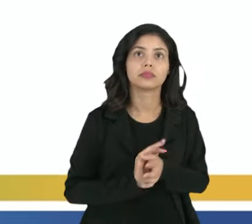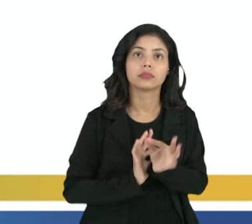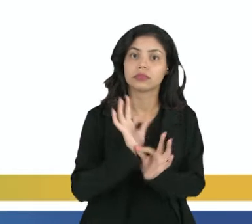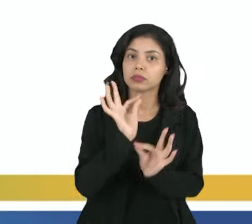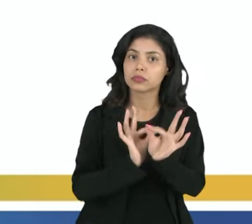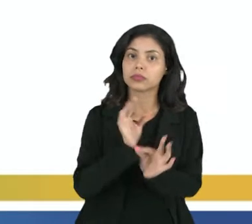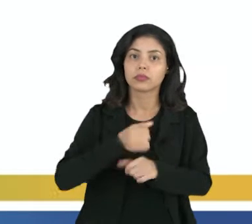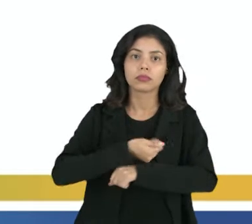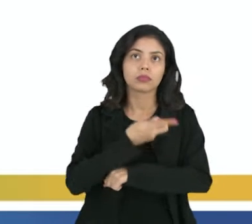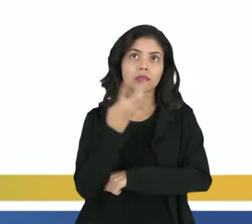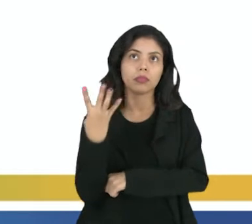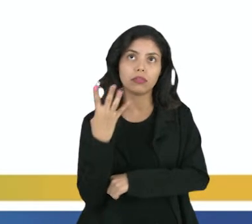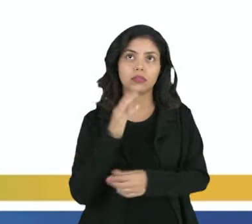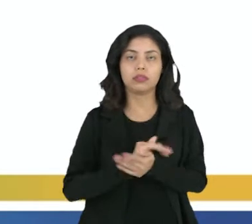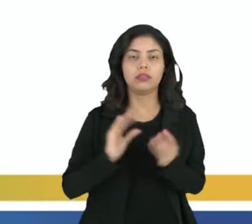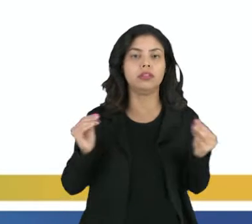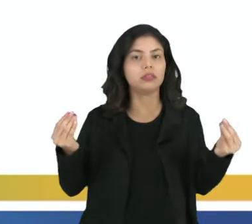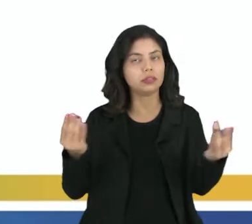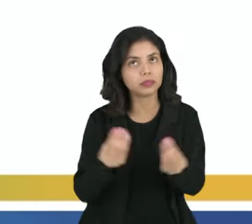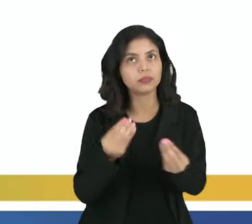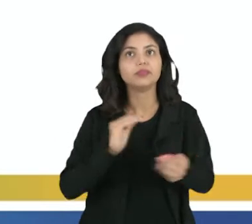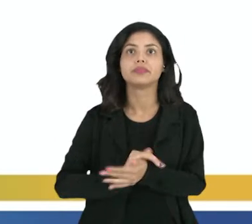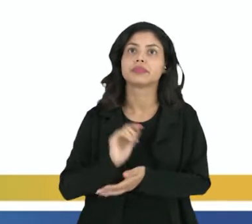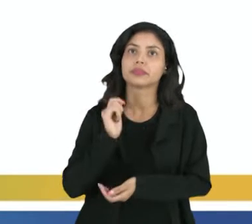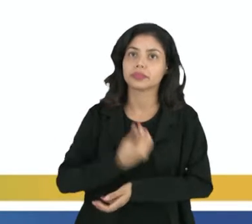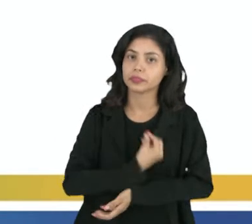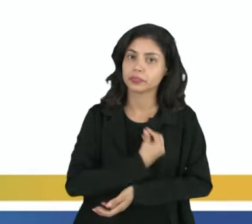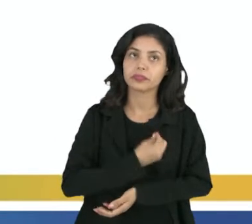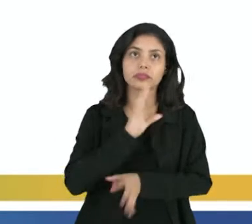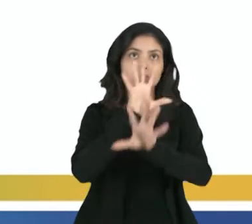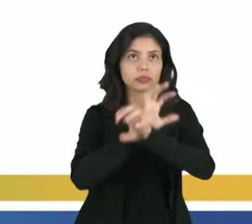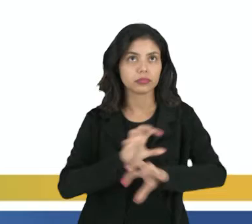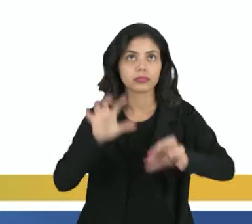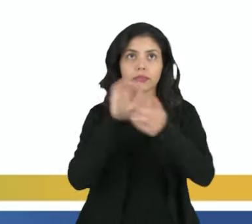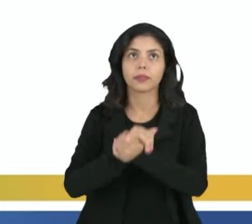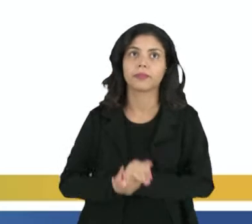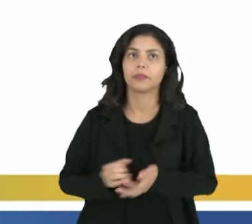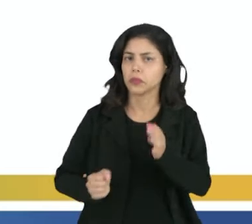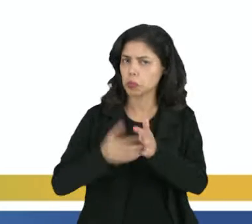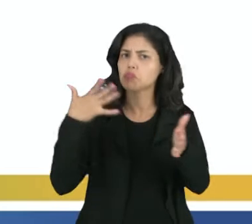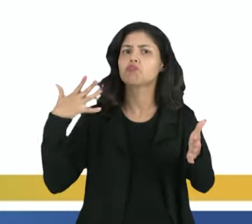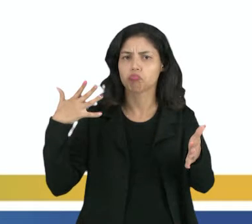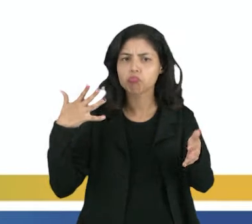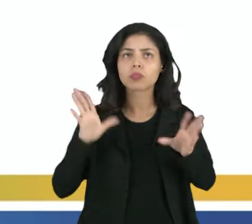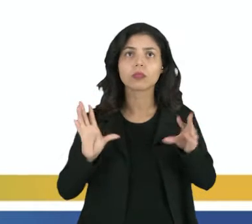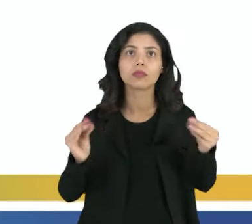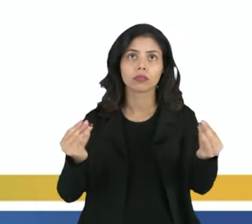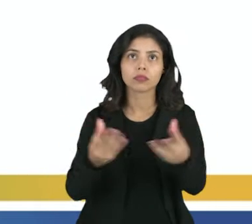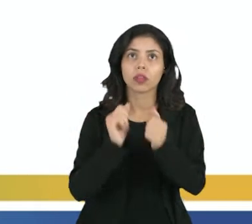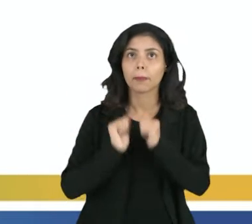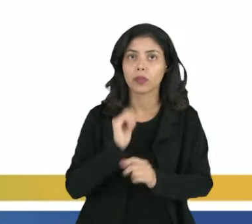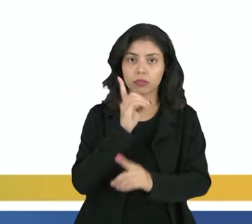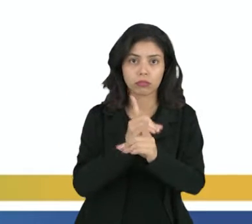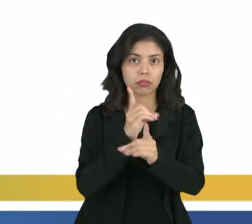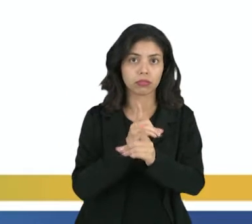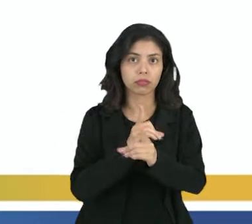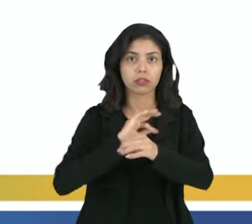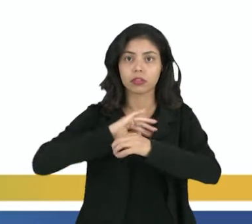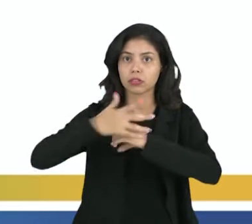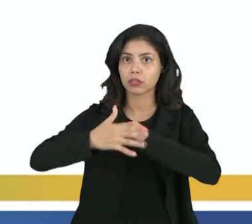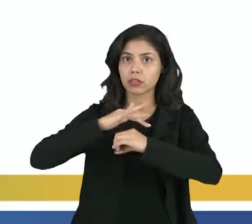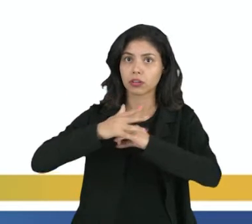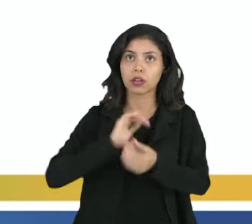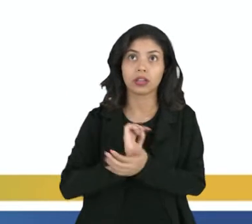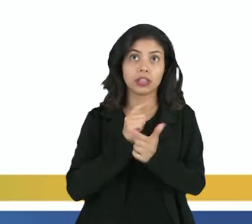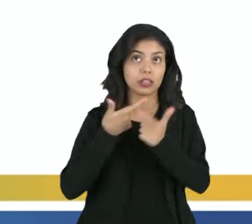medida pela quantidade de substâncias poluentes presentes no ar a variedade das substâncias que podem ser encontradas na